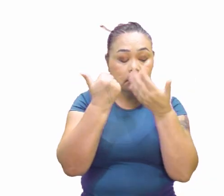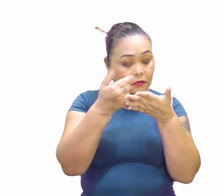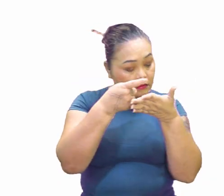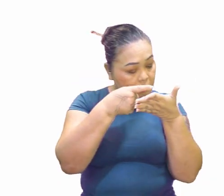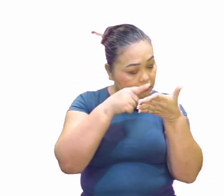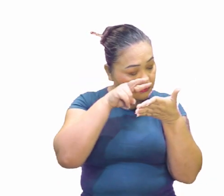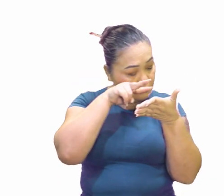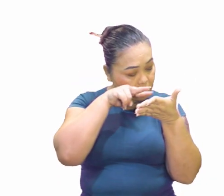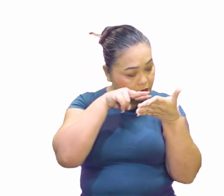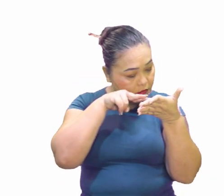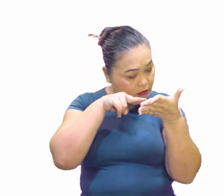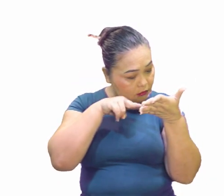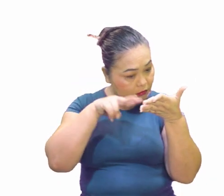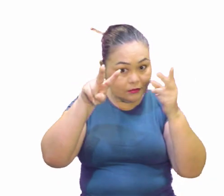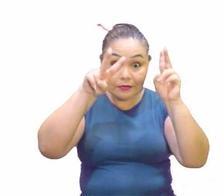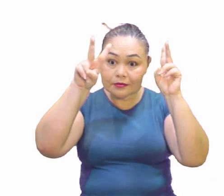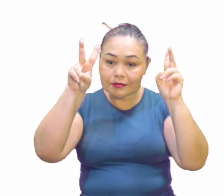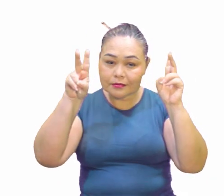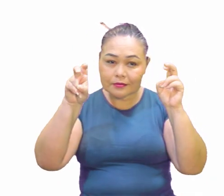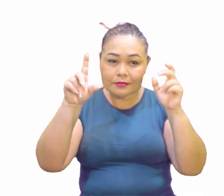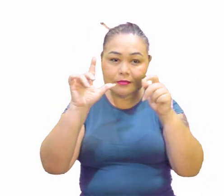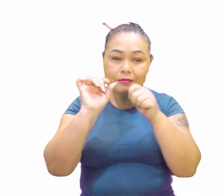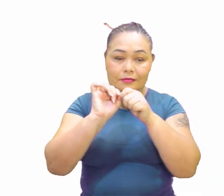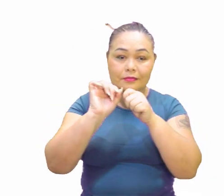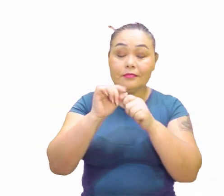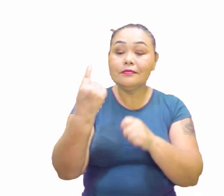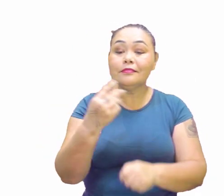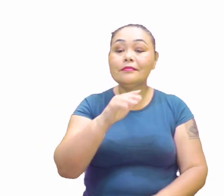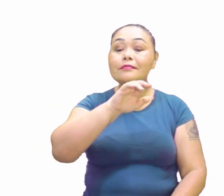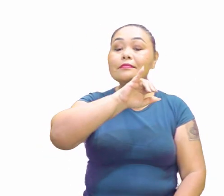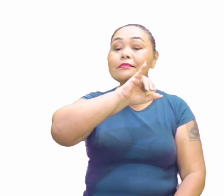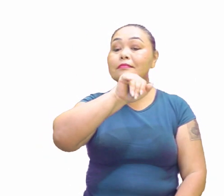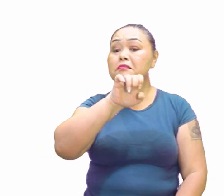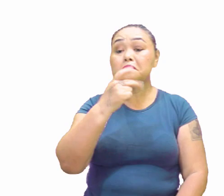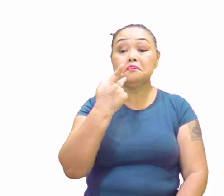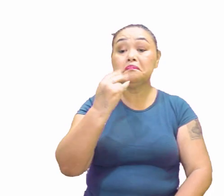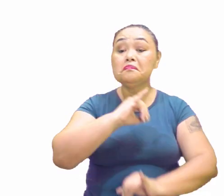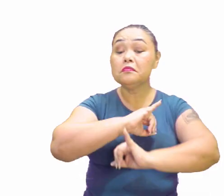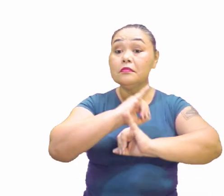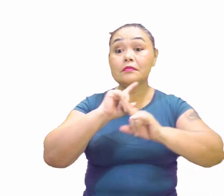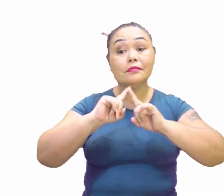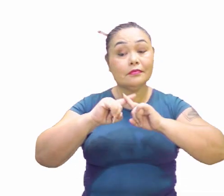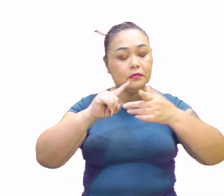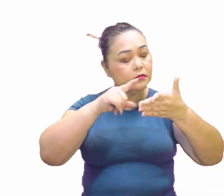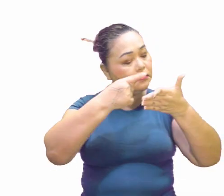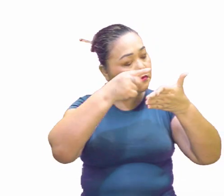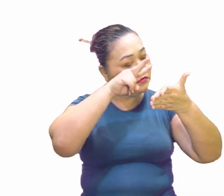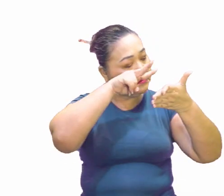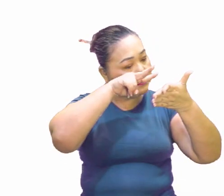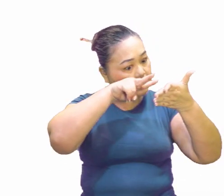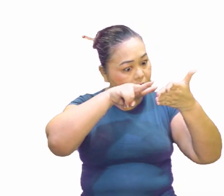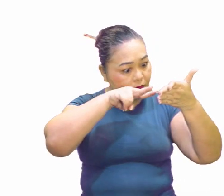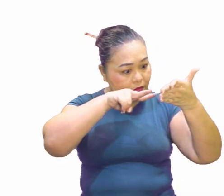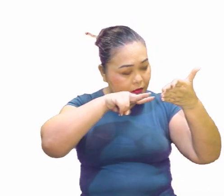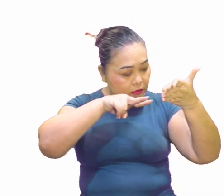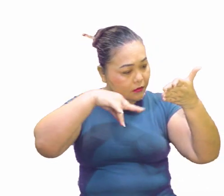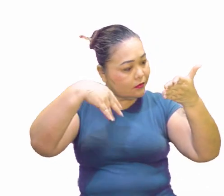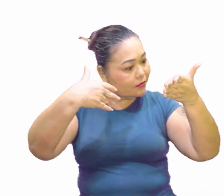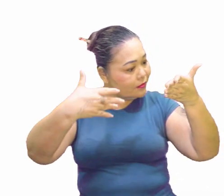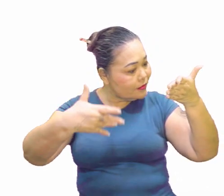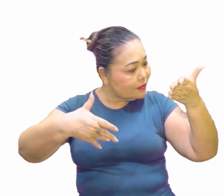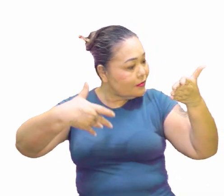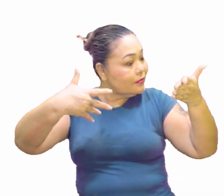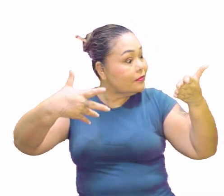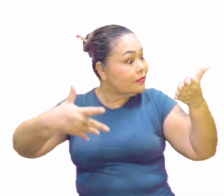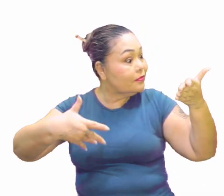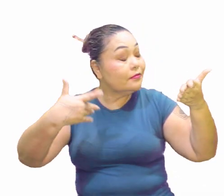a leitura, porque o nosso tema aqui, nós temos um jeito, não diz muito. Mas à medida que a leitura vai acontecendo,